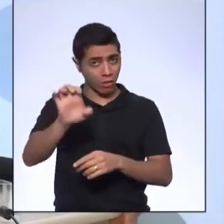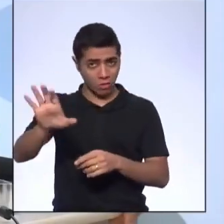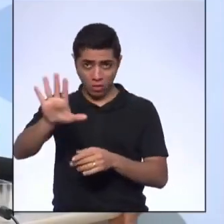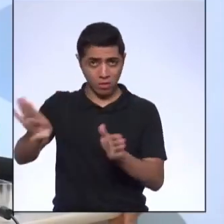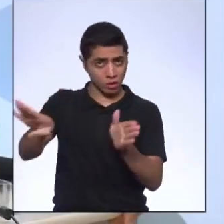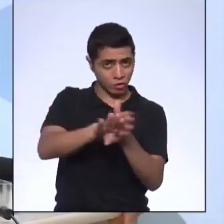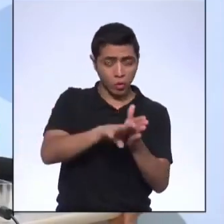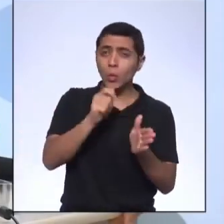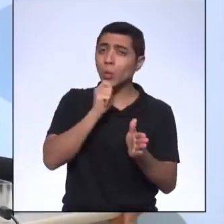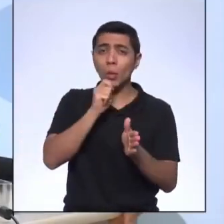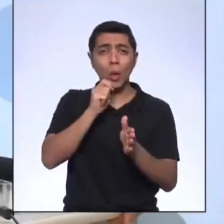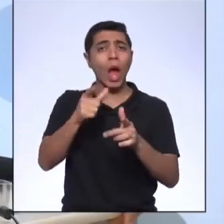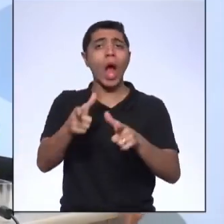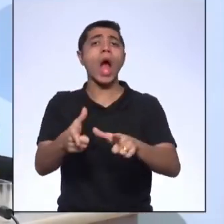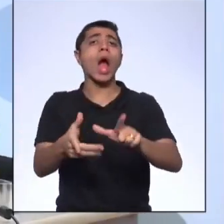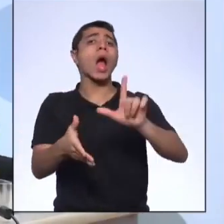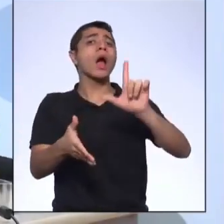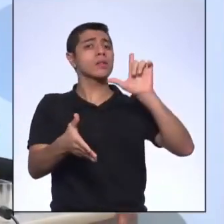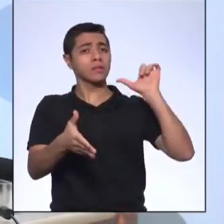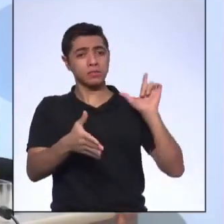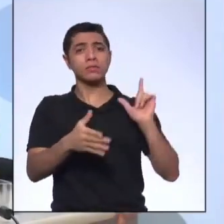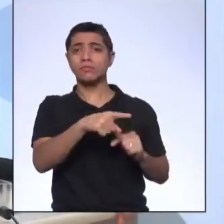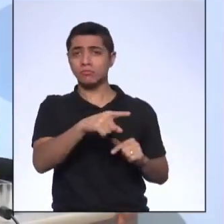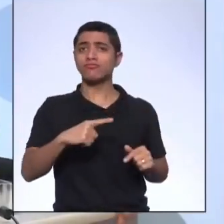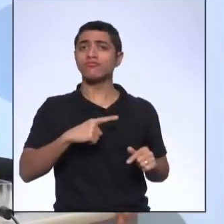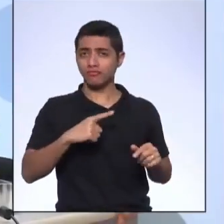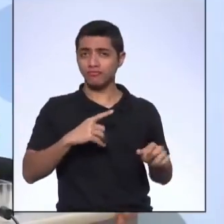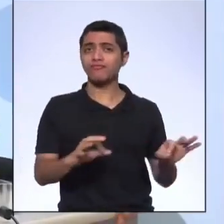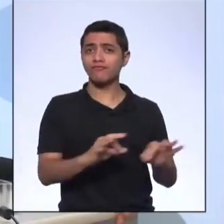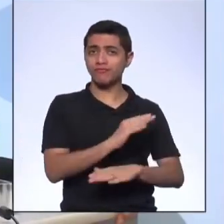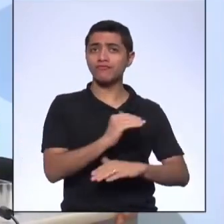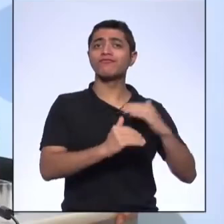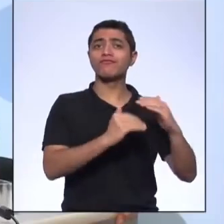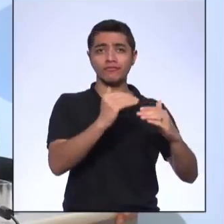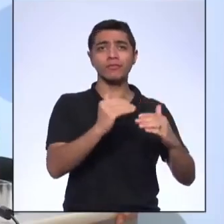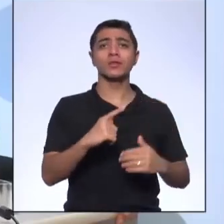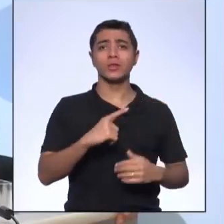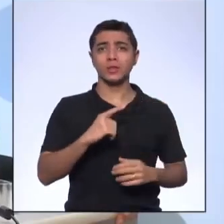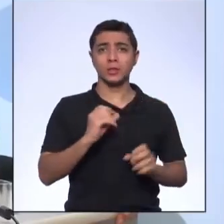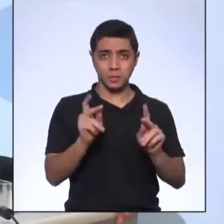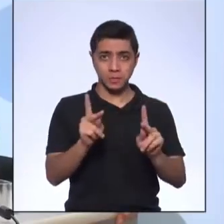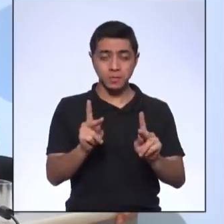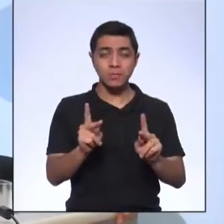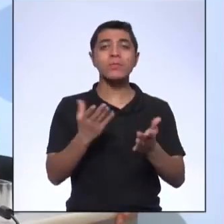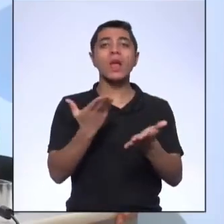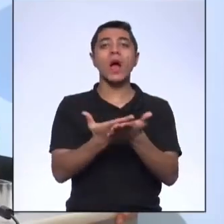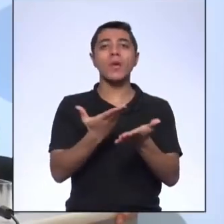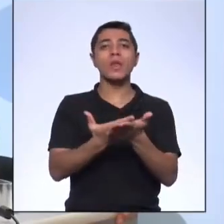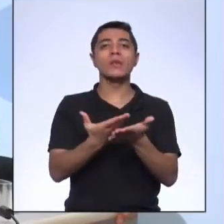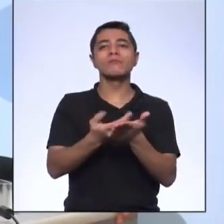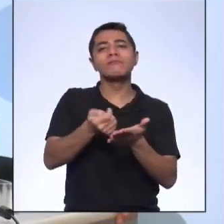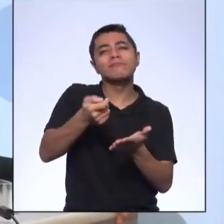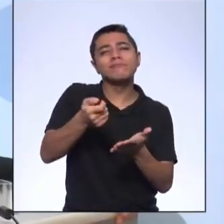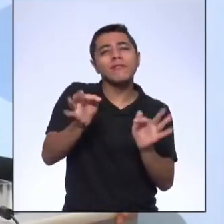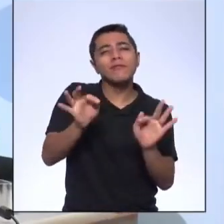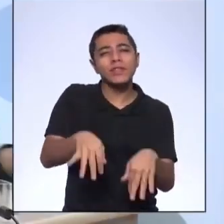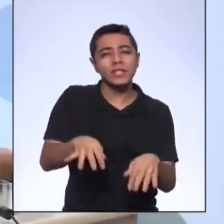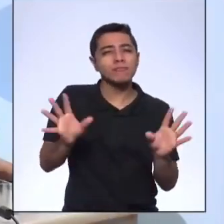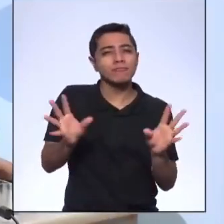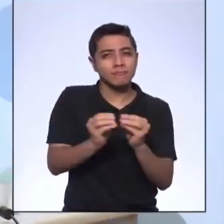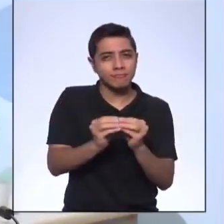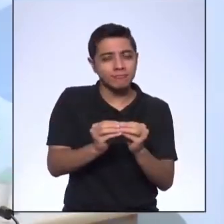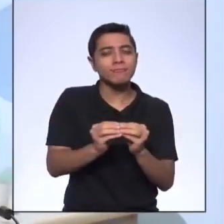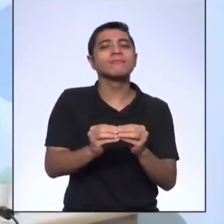nosso continente, tá? Então, beleza, pessoal, vamos partir para o finalzinho da nossa aula, a gente já está encaminhando aí para os minutos finais,